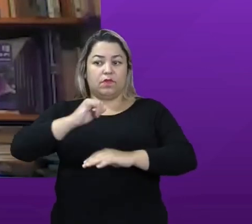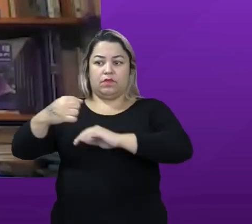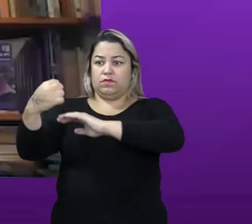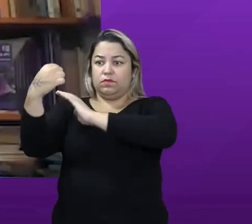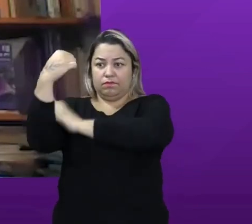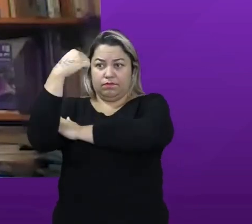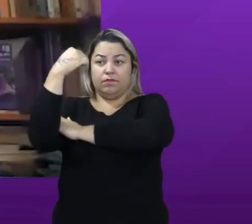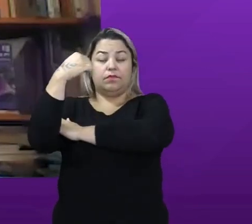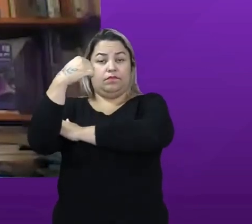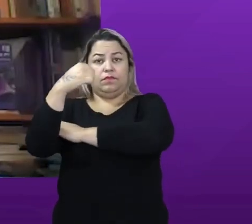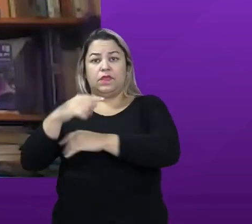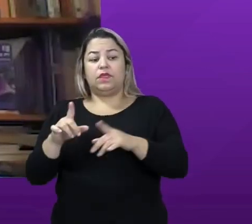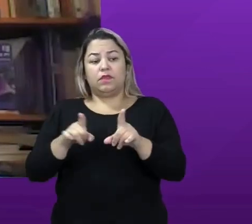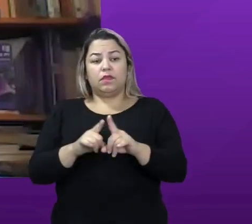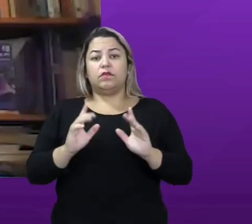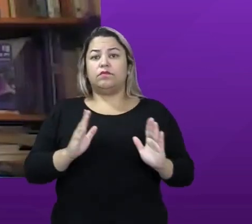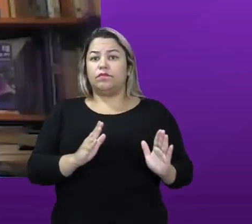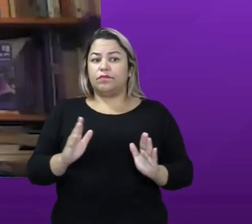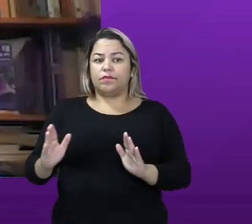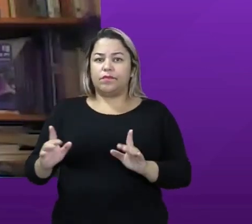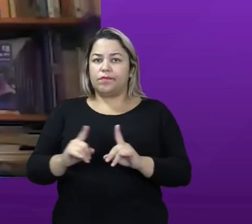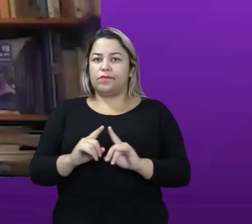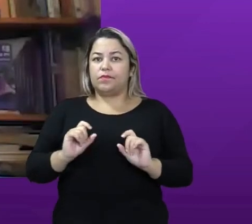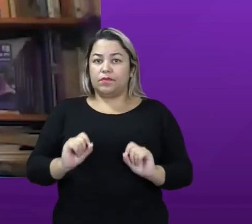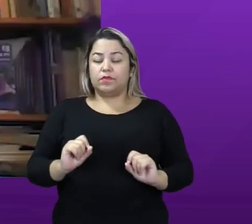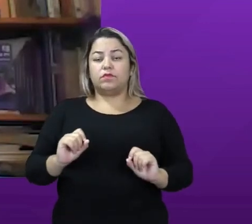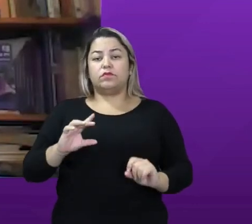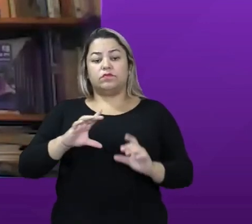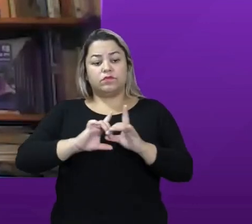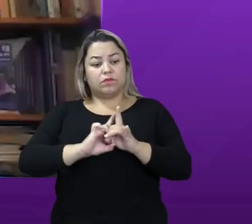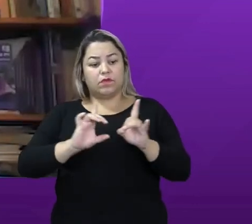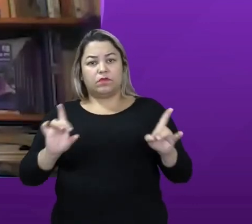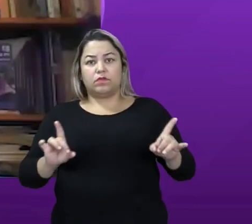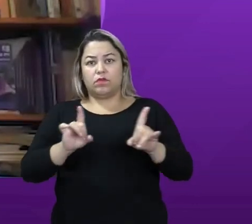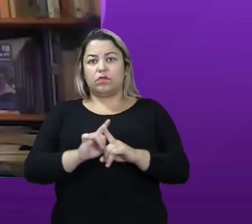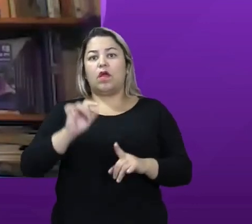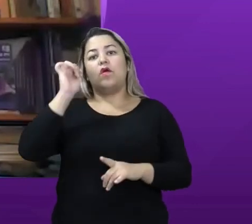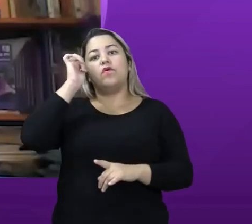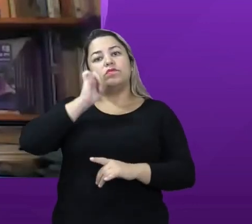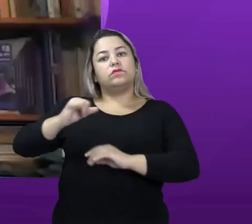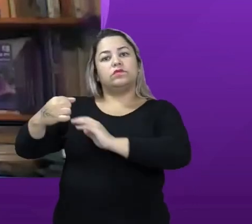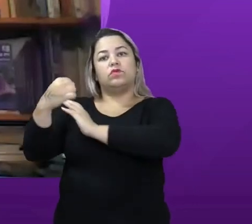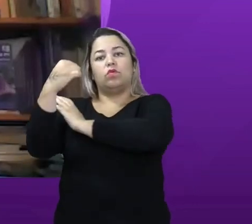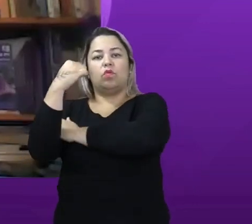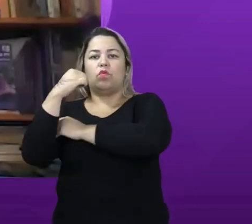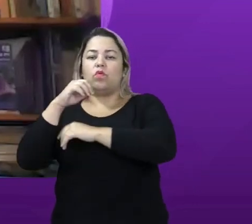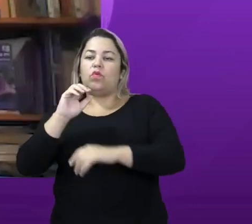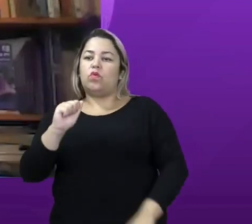um partido com esse horizonte de um socialismo democrático, onde o feminismo, o